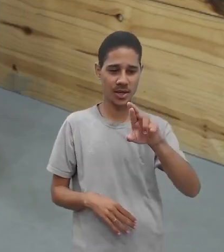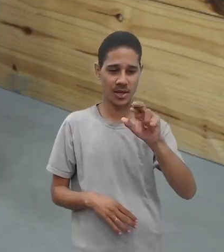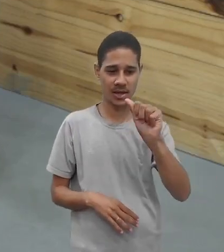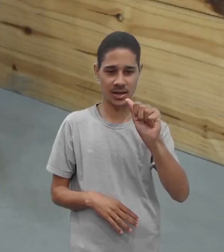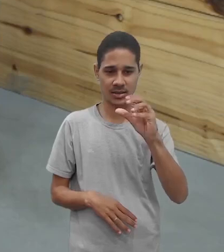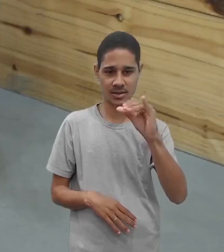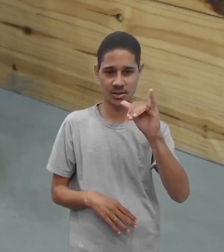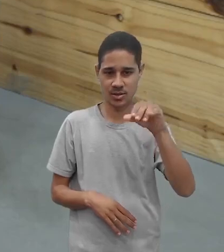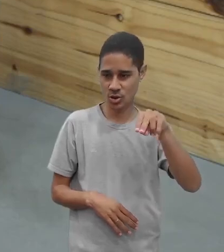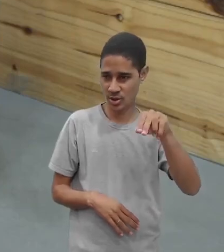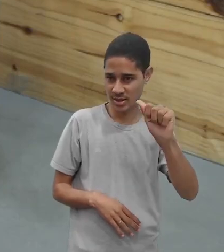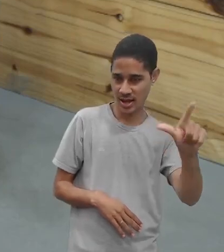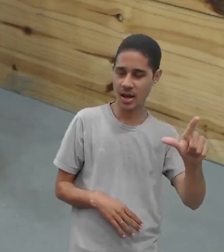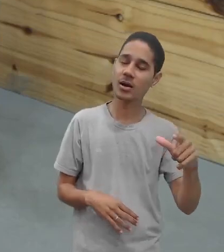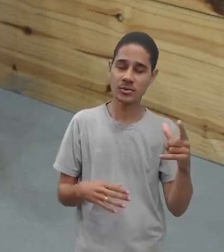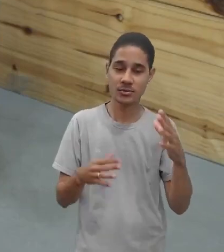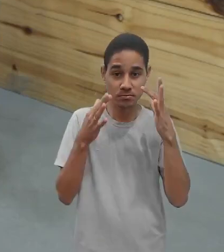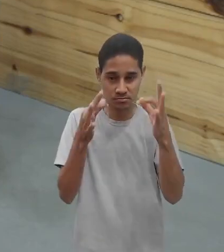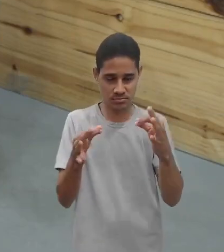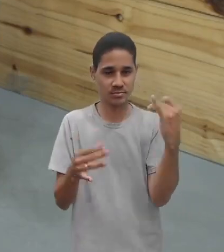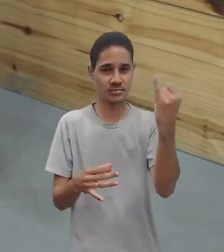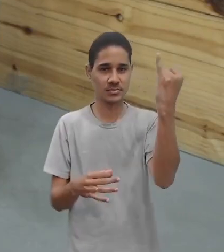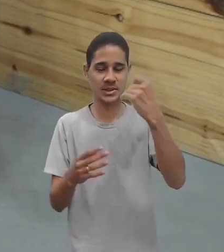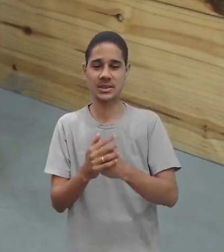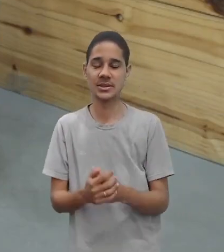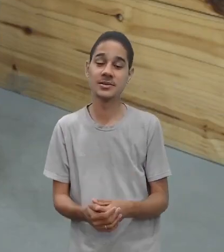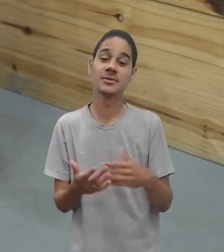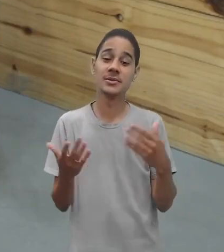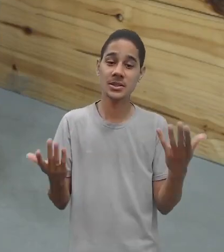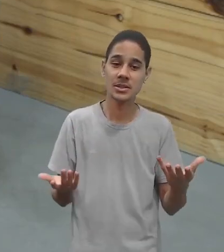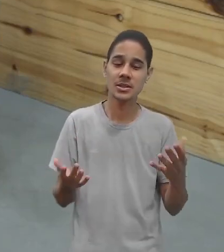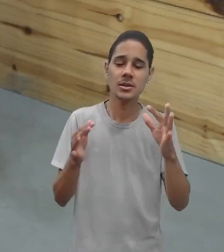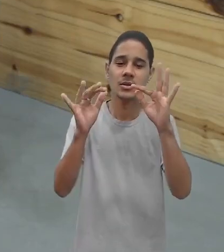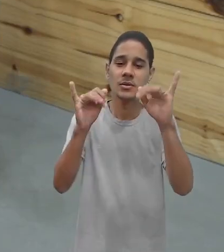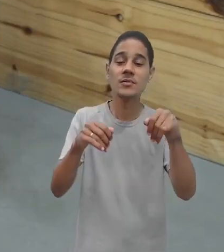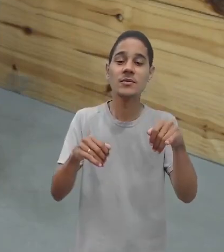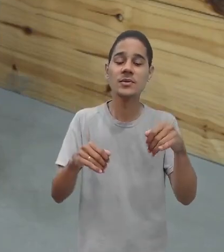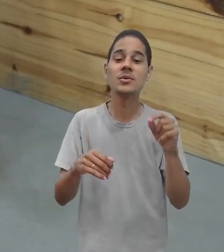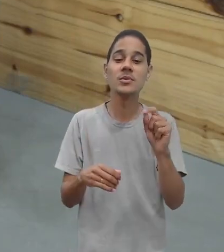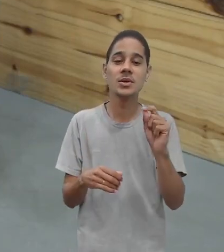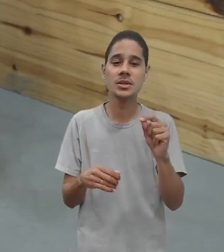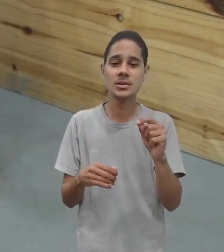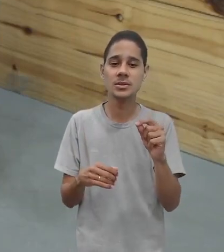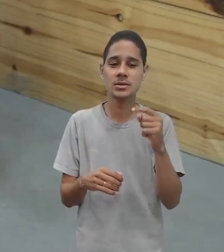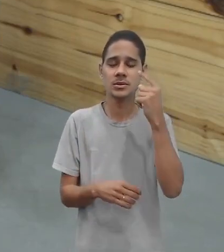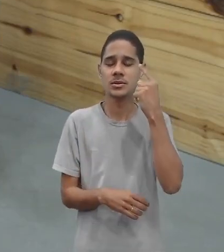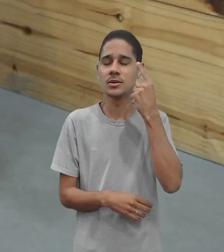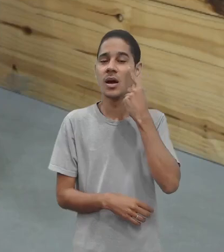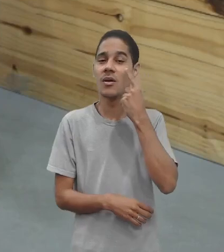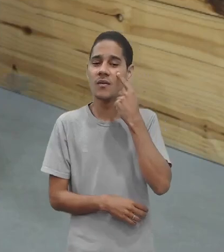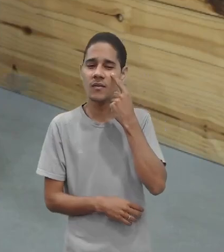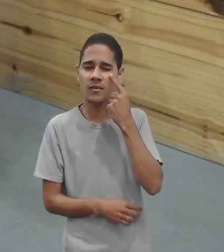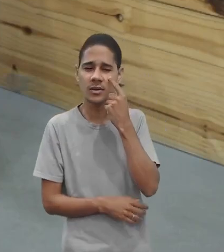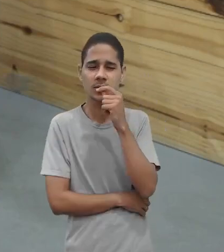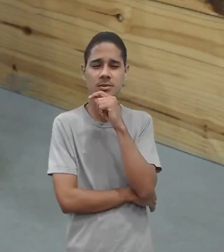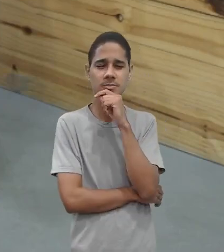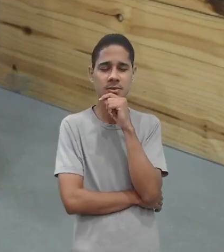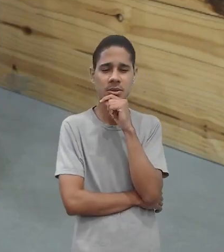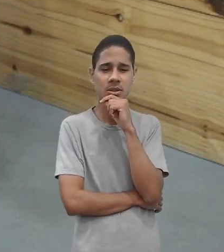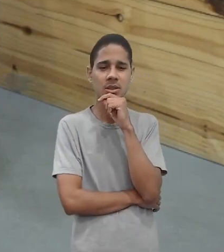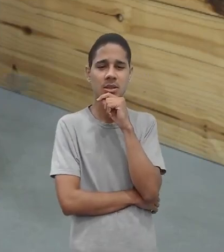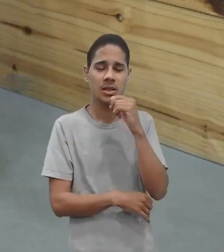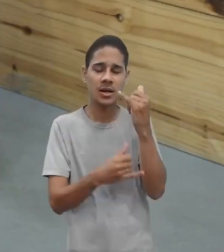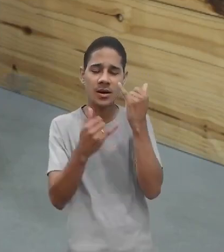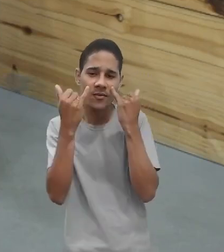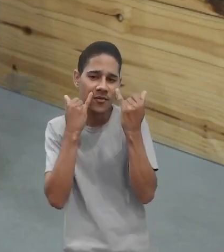preciso estar atento. Muito bem colocado. Pois bem, e por fim, verificar quais informações, desculpe,